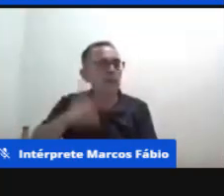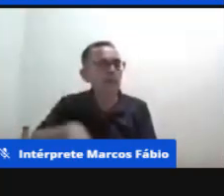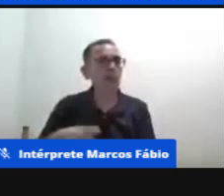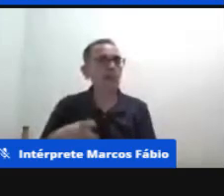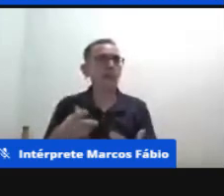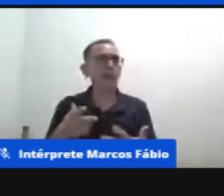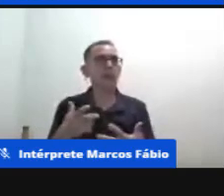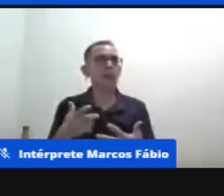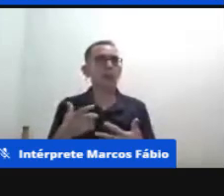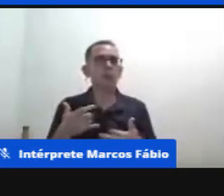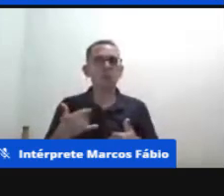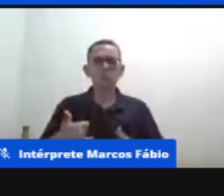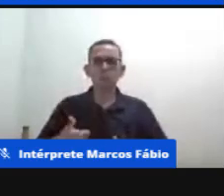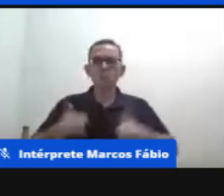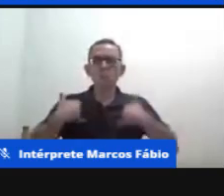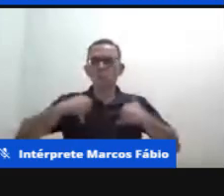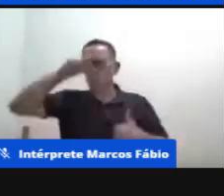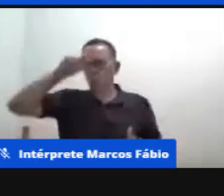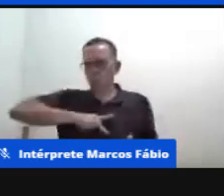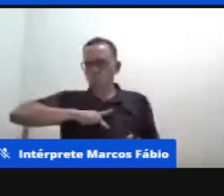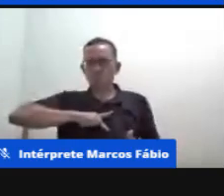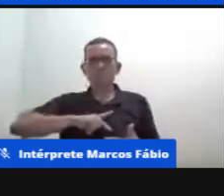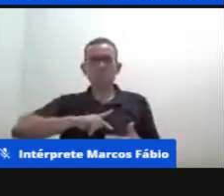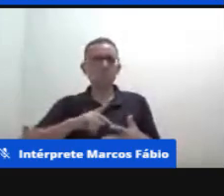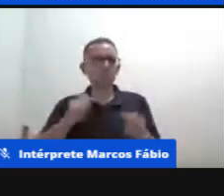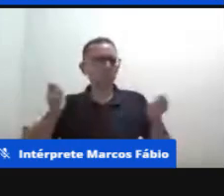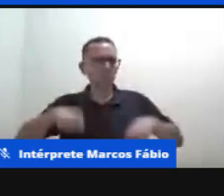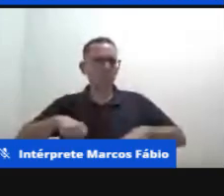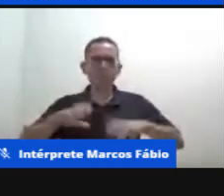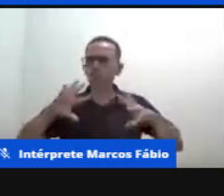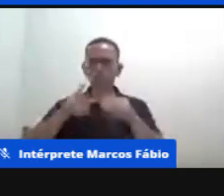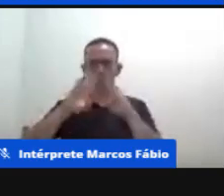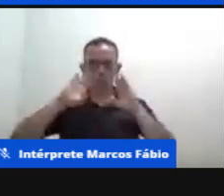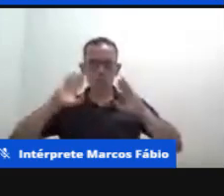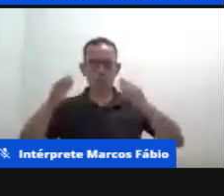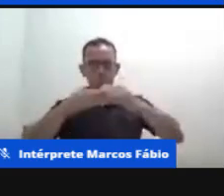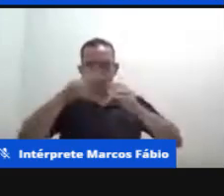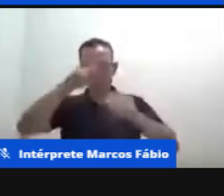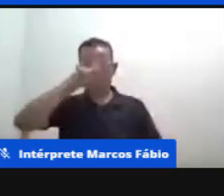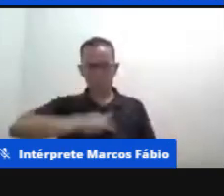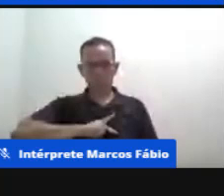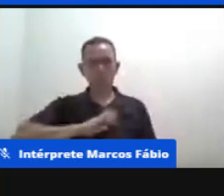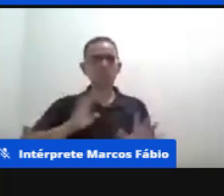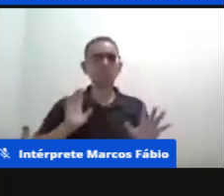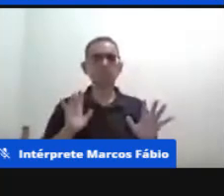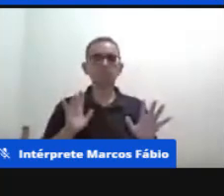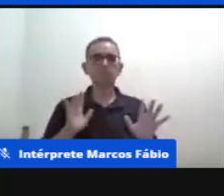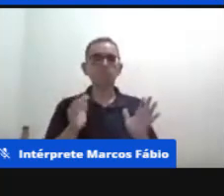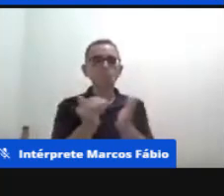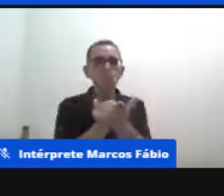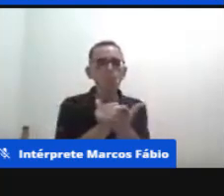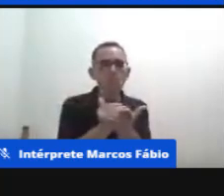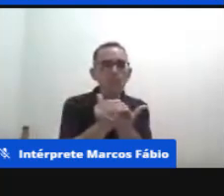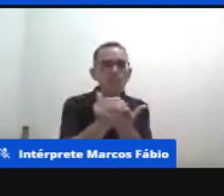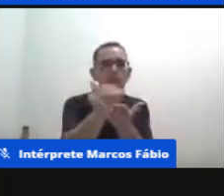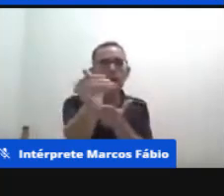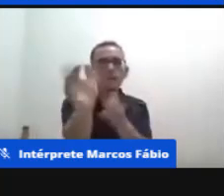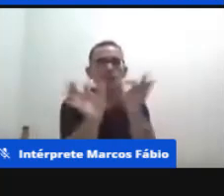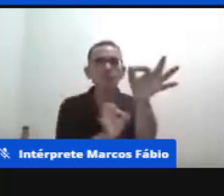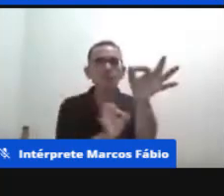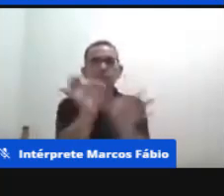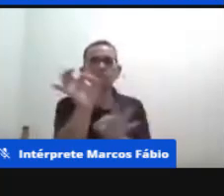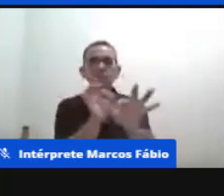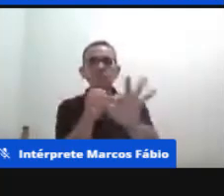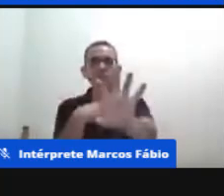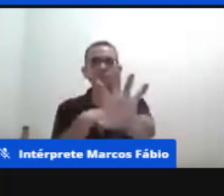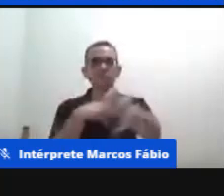Ela ainda tem aquela questão do tudo voltado a ela. Então, começa a se trabalhar a empatia, o colocar-se